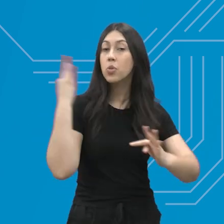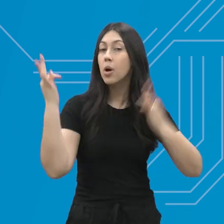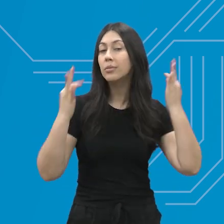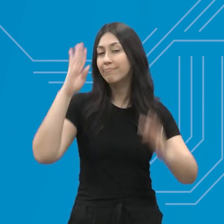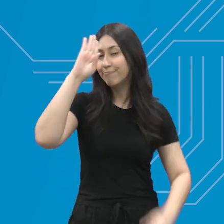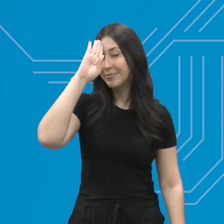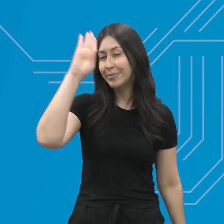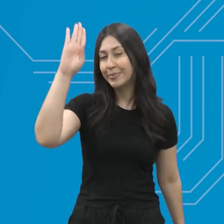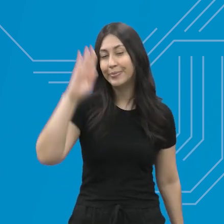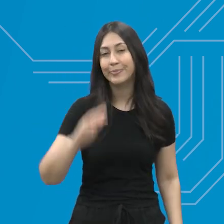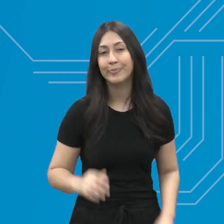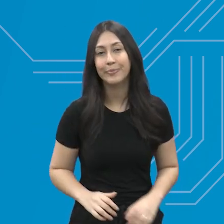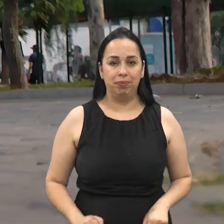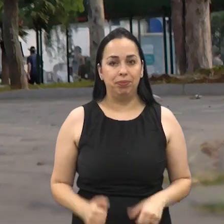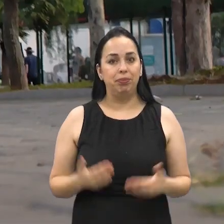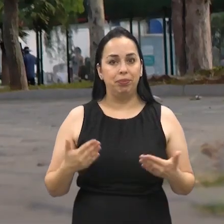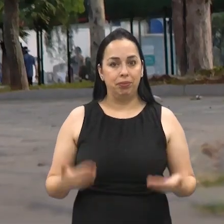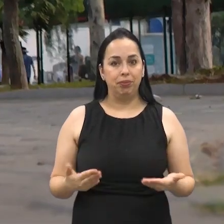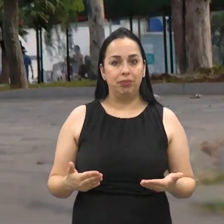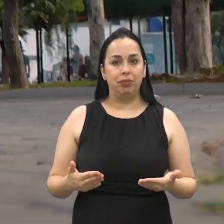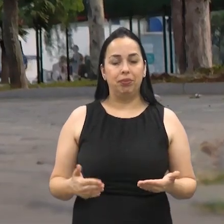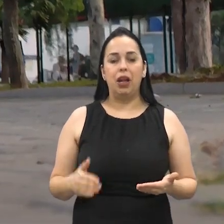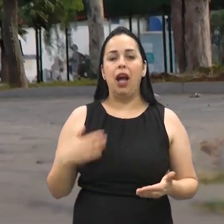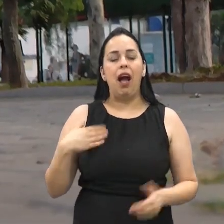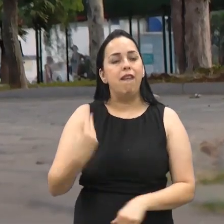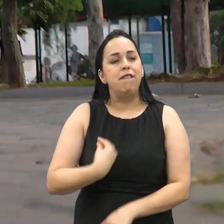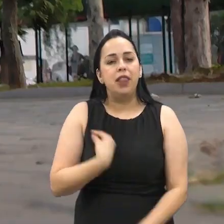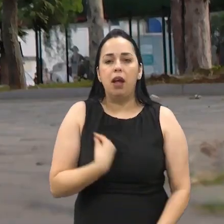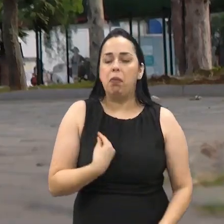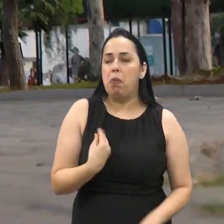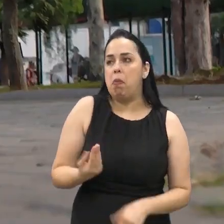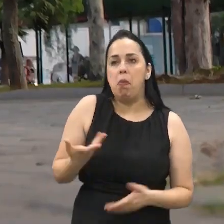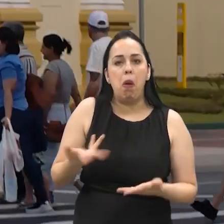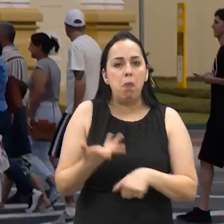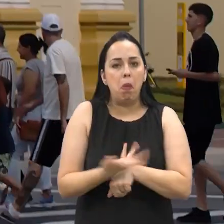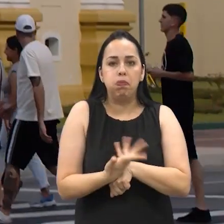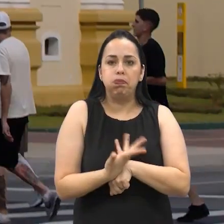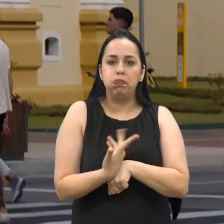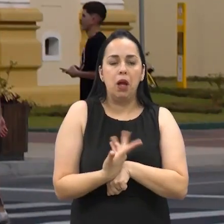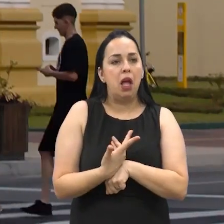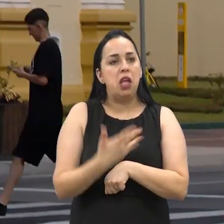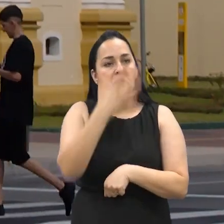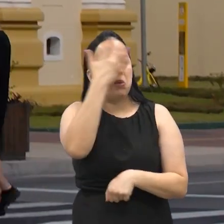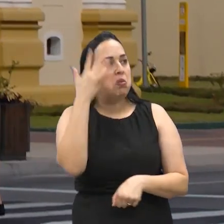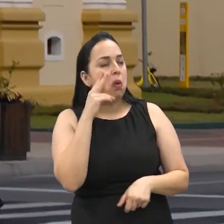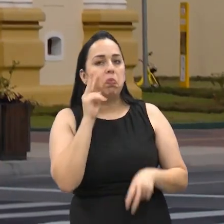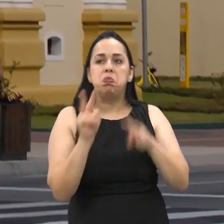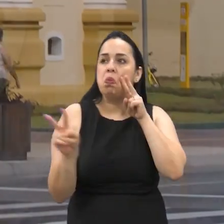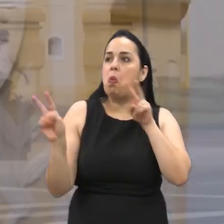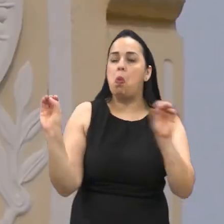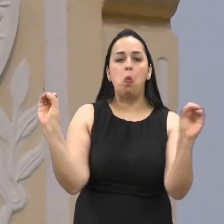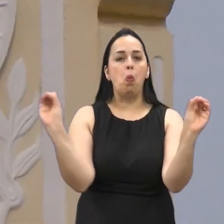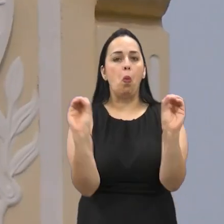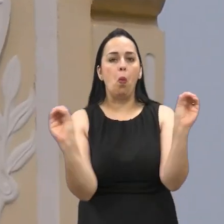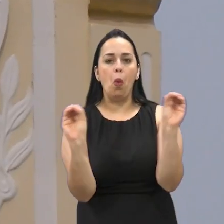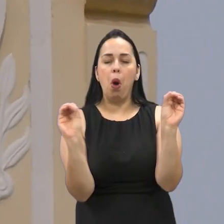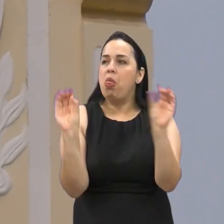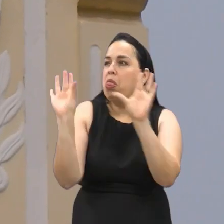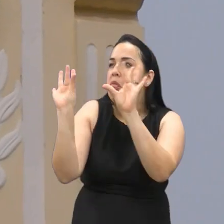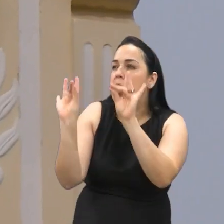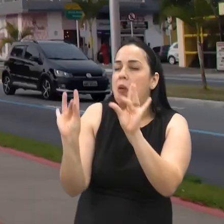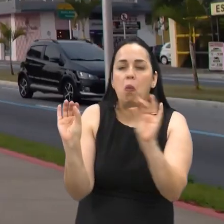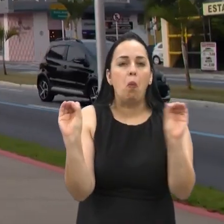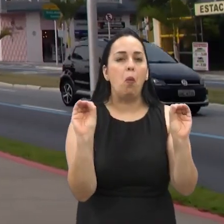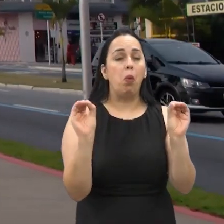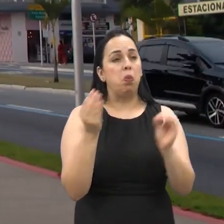pontos turísticos do município. Em meio à correria do dia a dia, muitos passam por aqui sem notar os